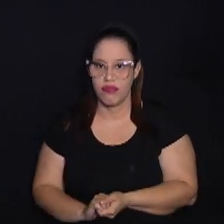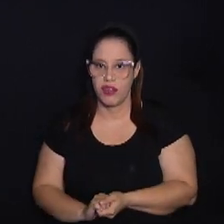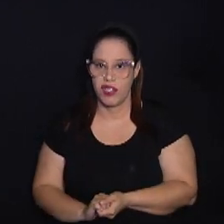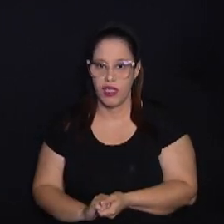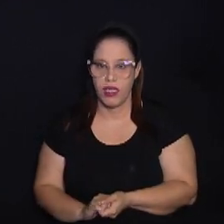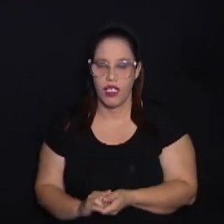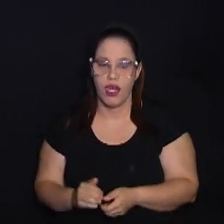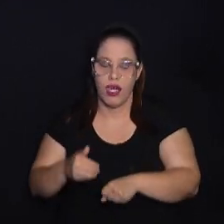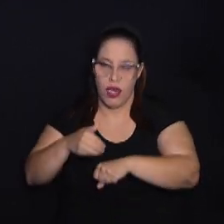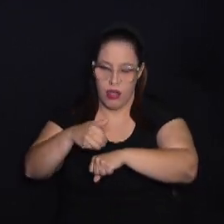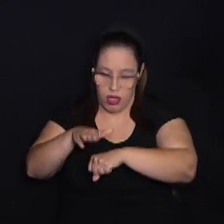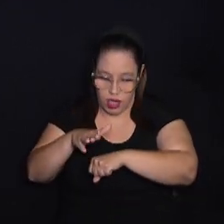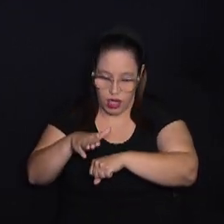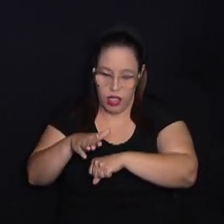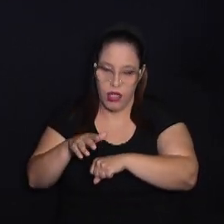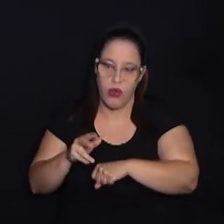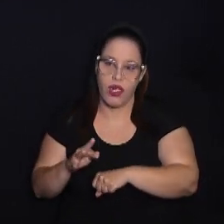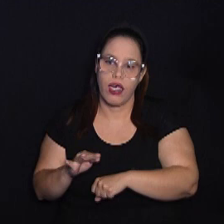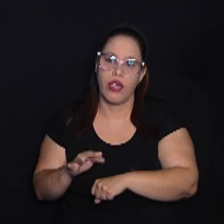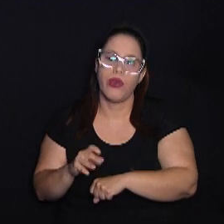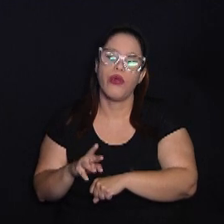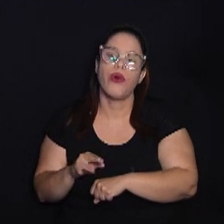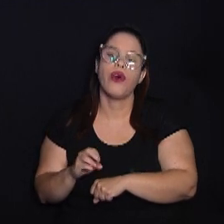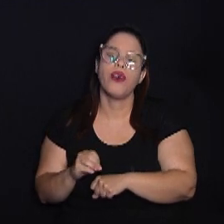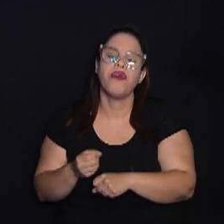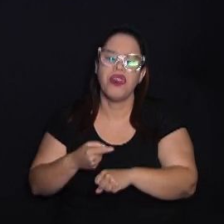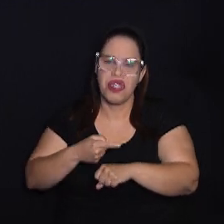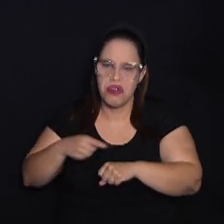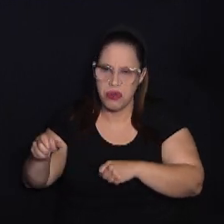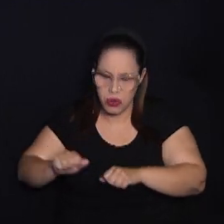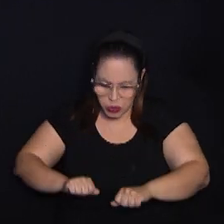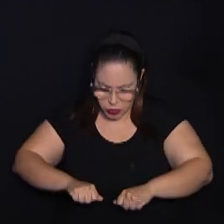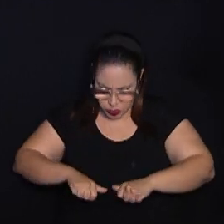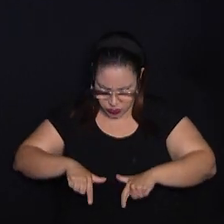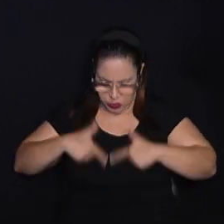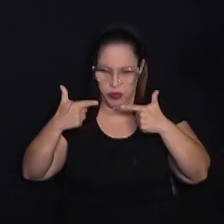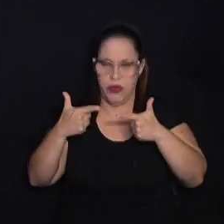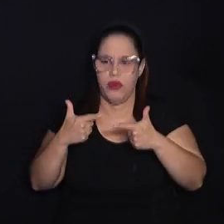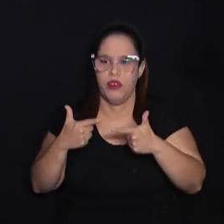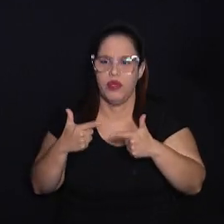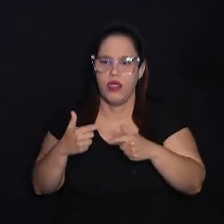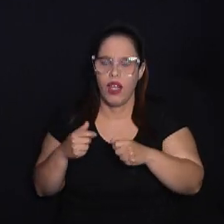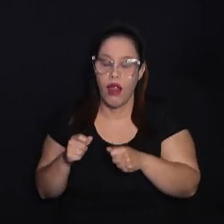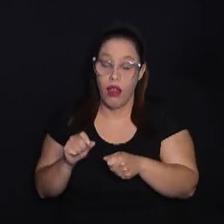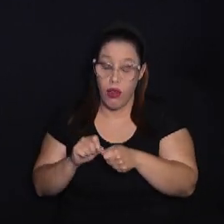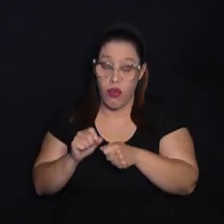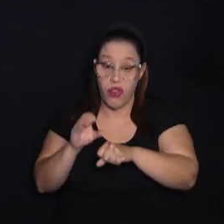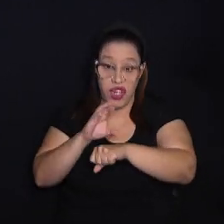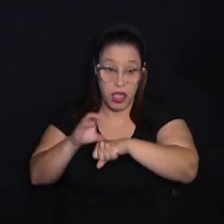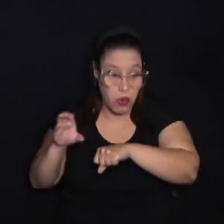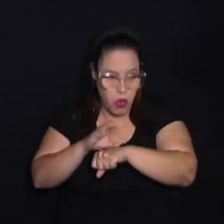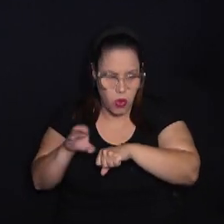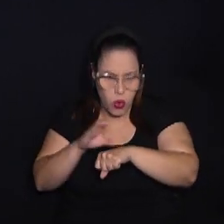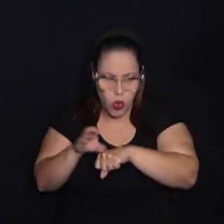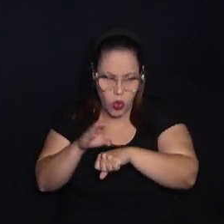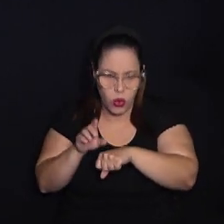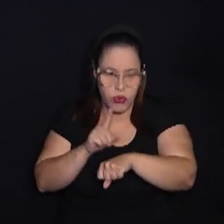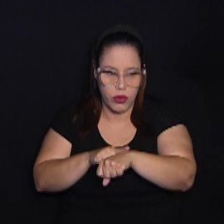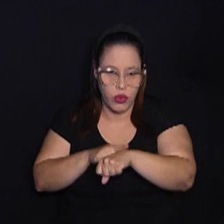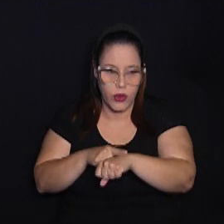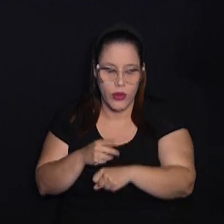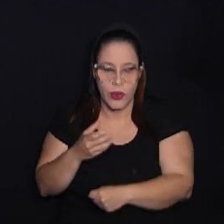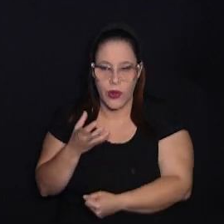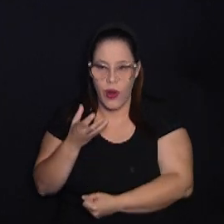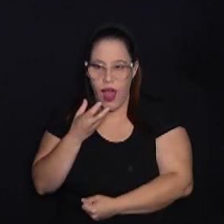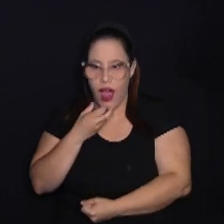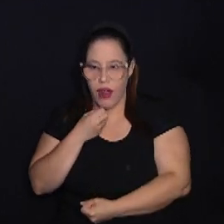Saí deste escritório e fui à luta. Fiz vários cursos na época, quando tive que engolir sorrisinhos